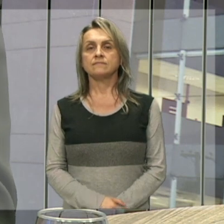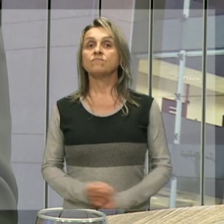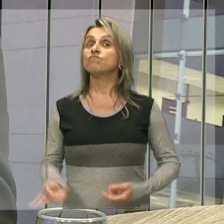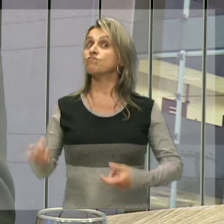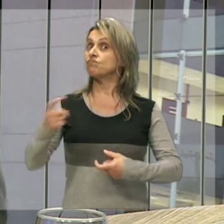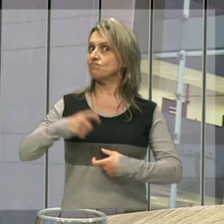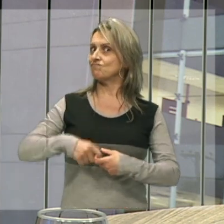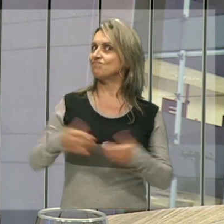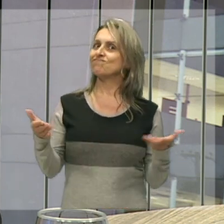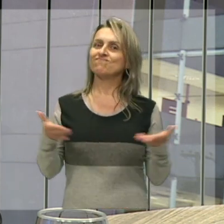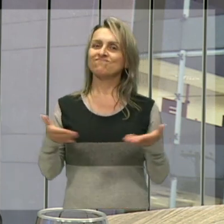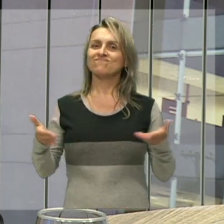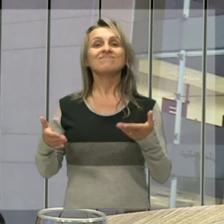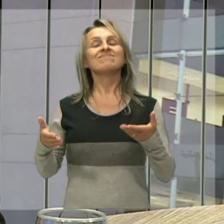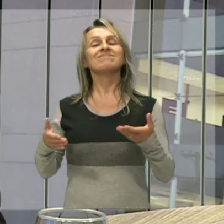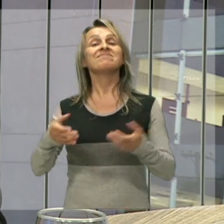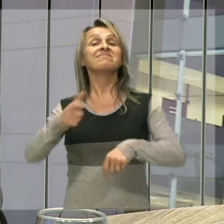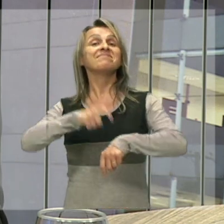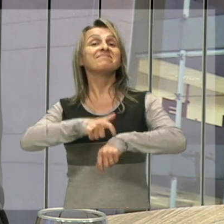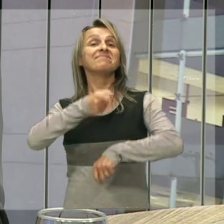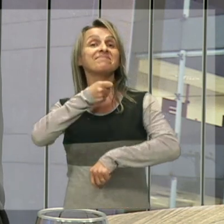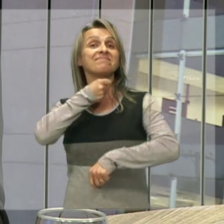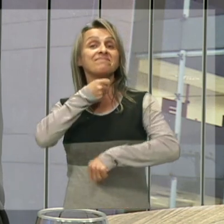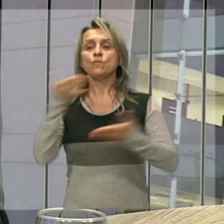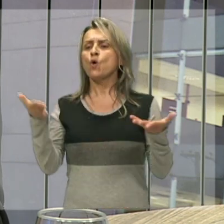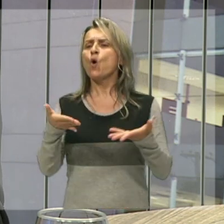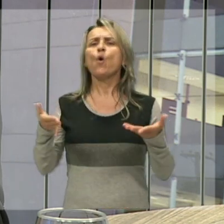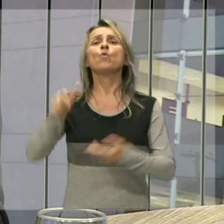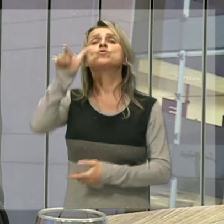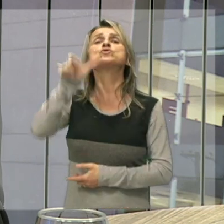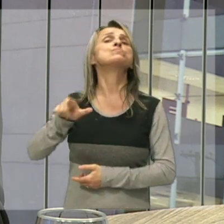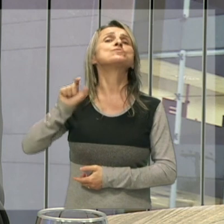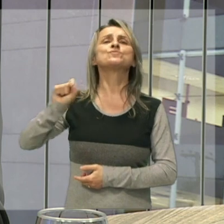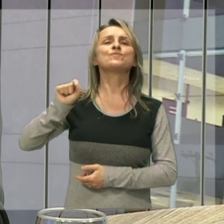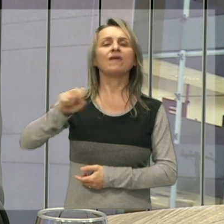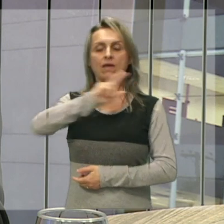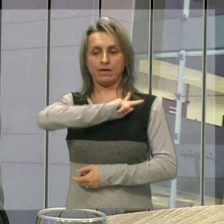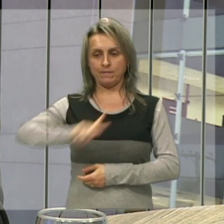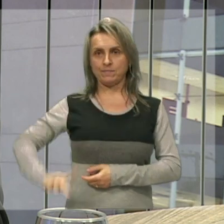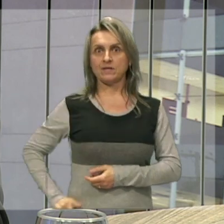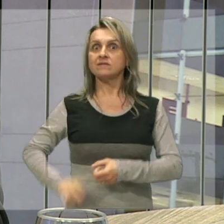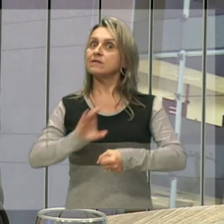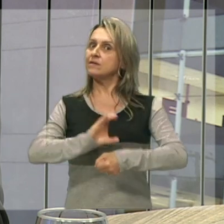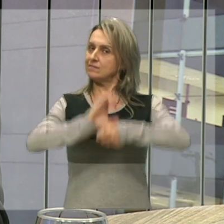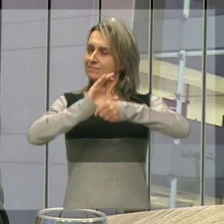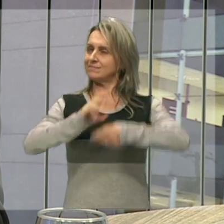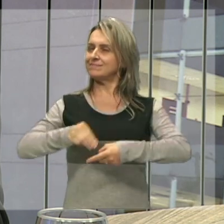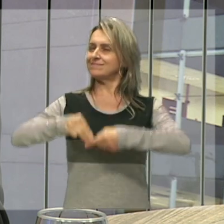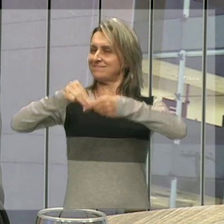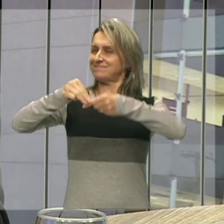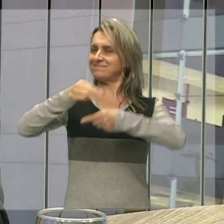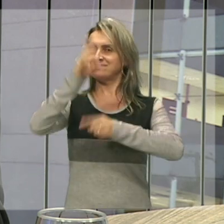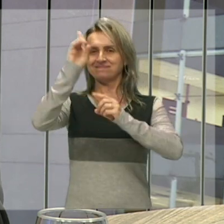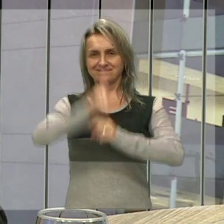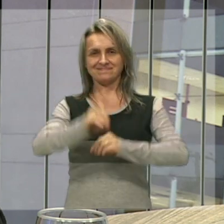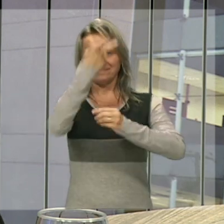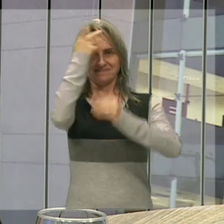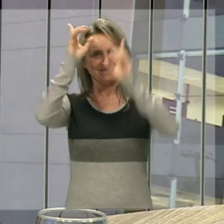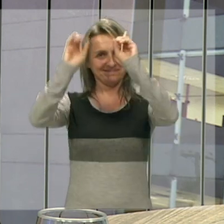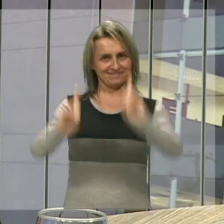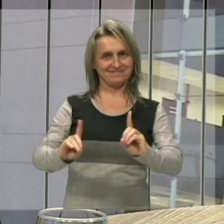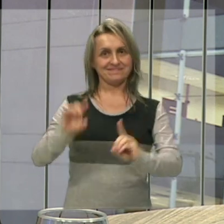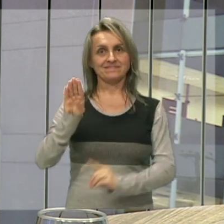Voltamos aqui neste Câmara Aberta, que hoje entrevista a presidente do Conselho Municipal dos Direitos da Pessoa com Deficiência, a